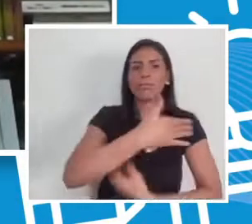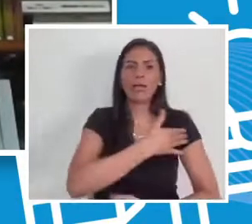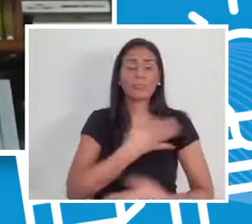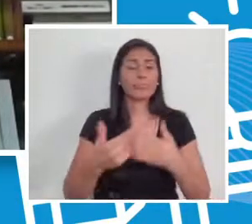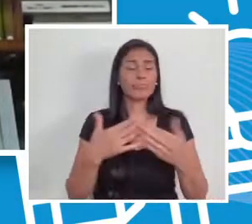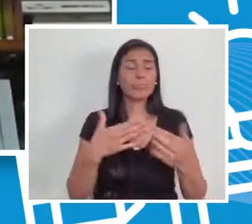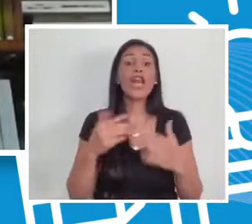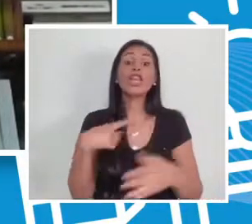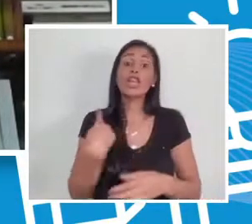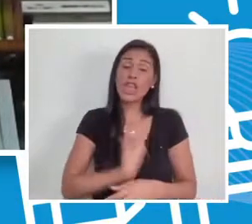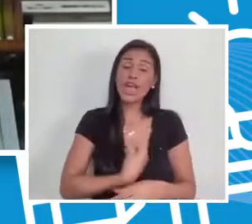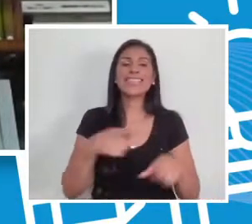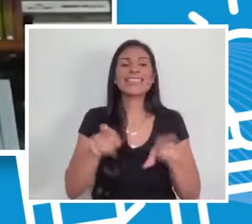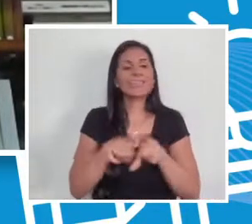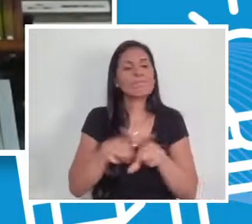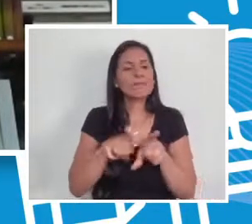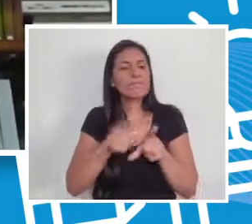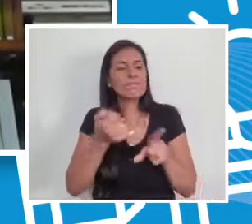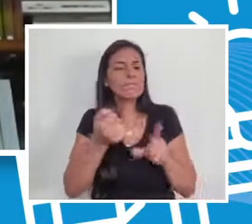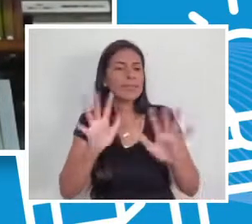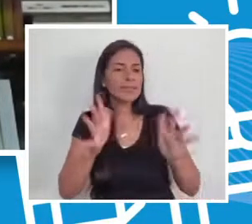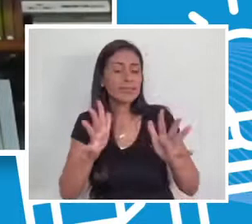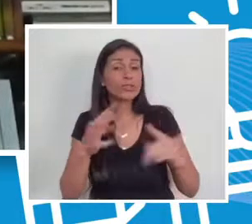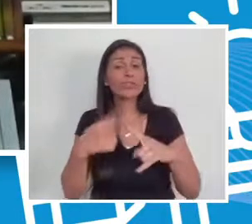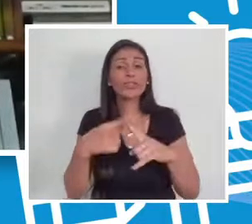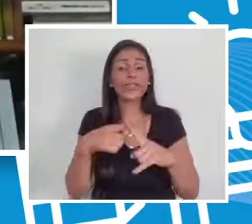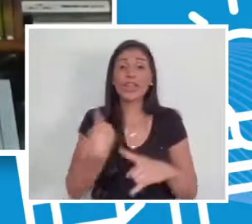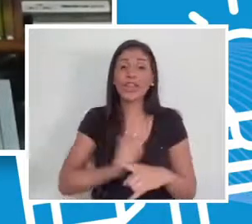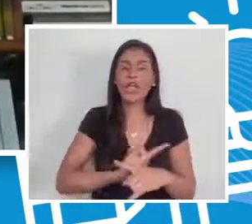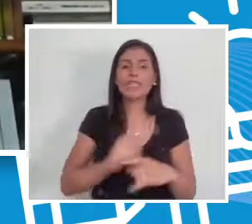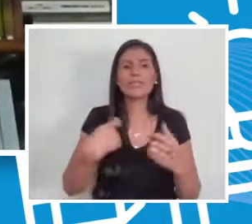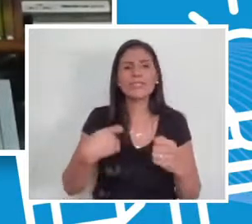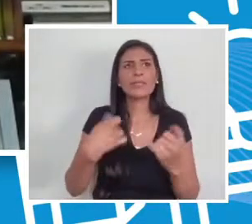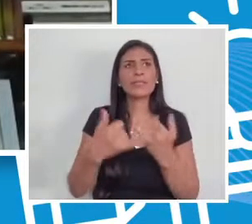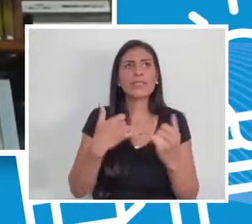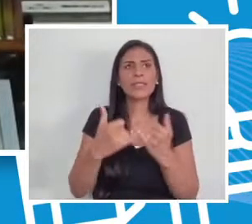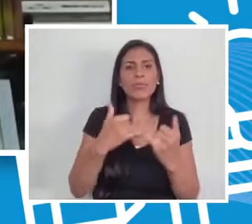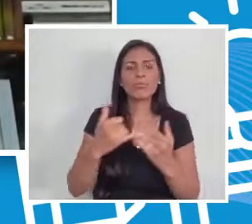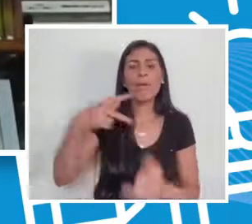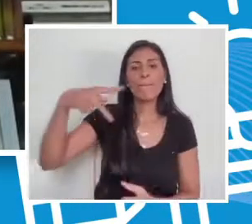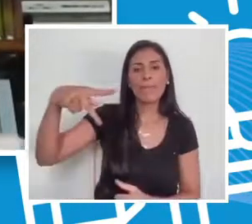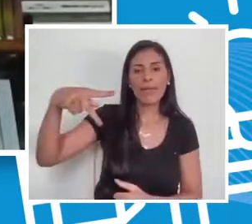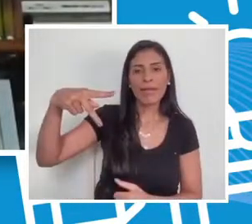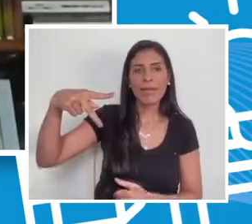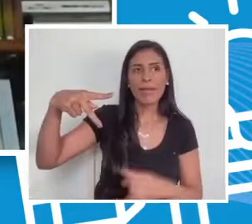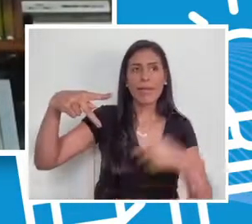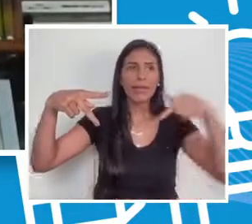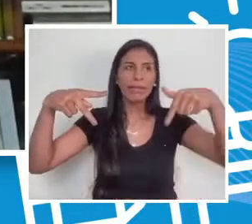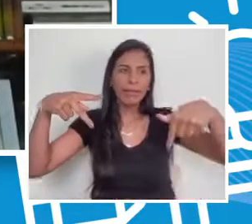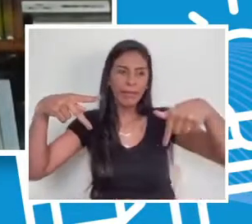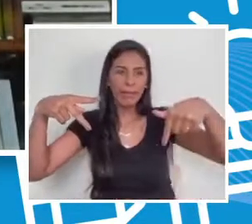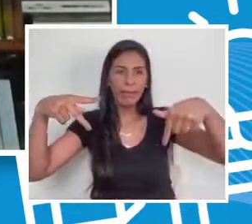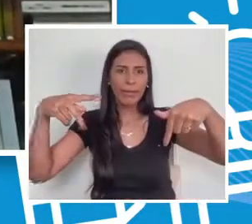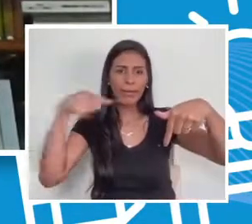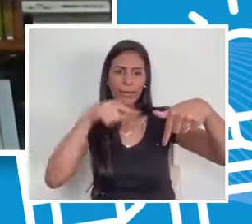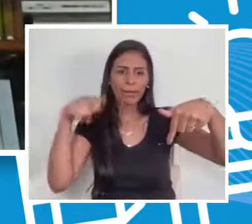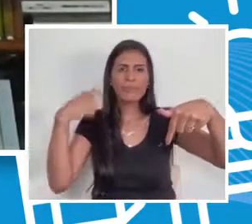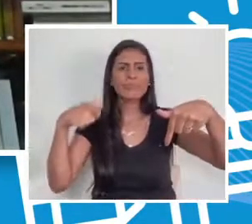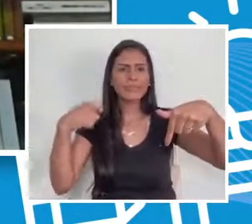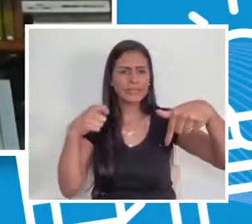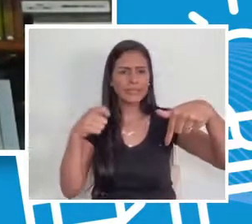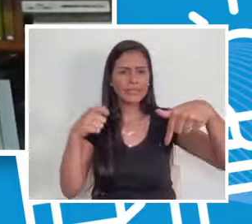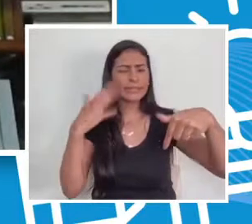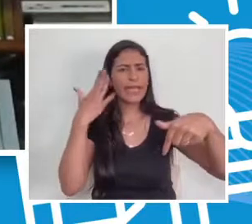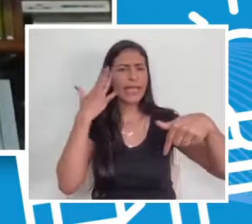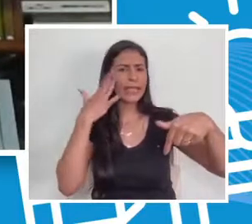gente tivesse que diferenciar, agora sim, o lado esquerdo do lado direito. Então, a gente desaprende,